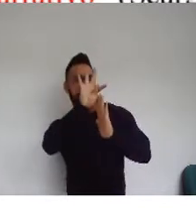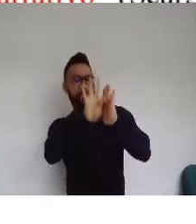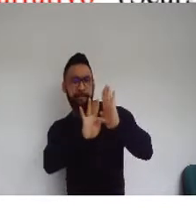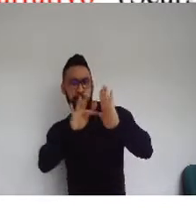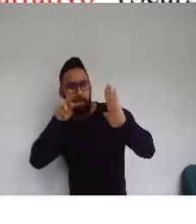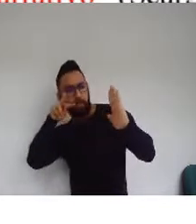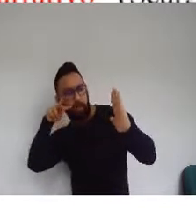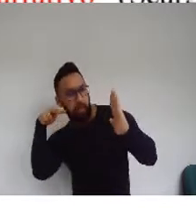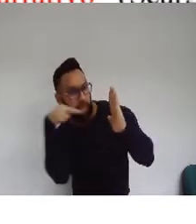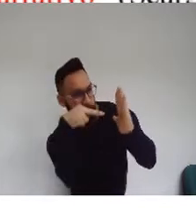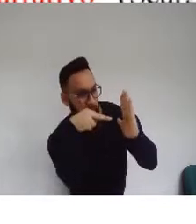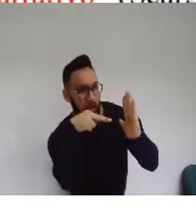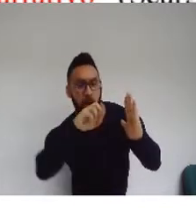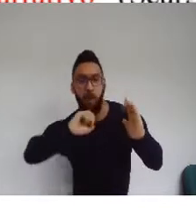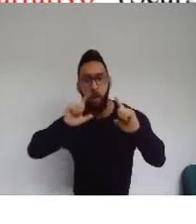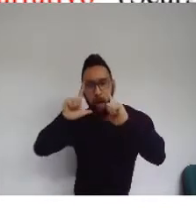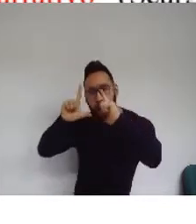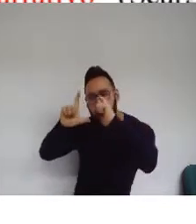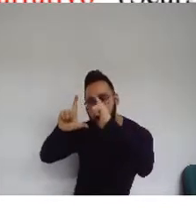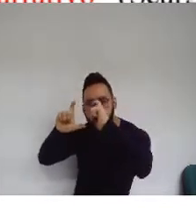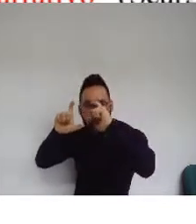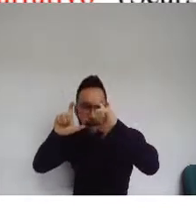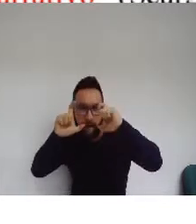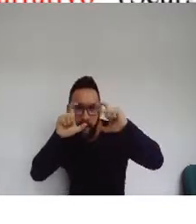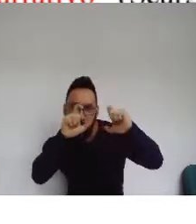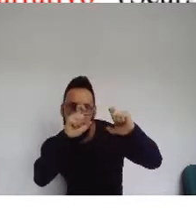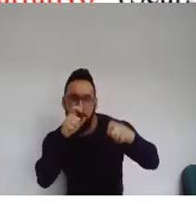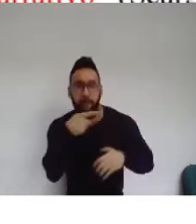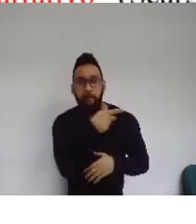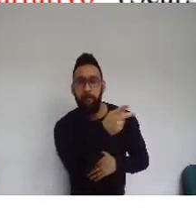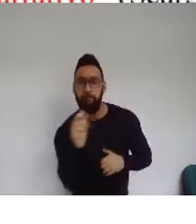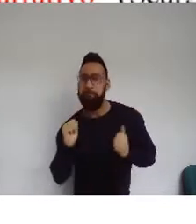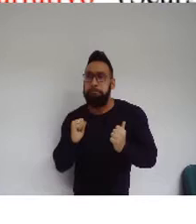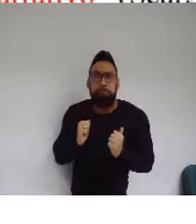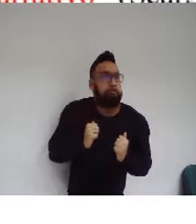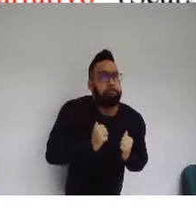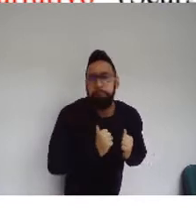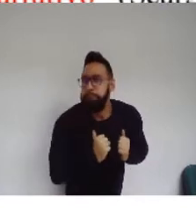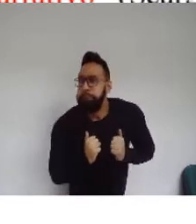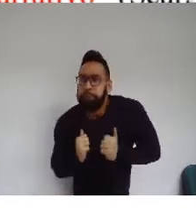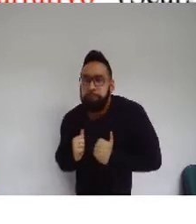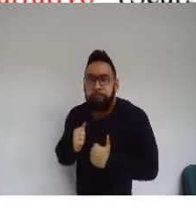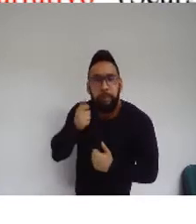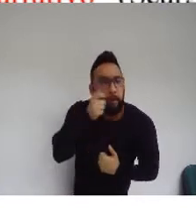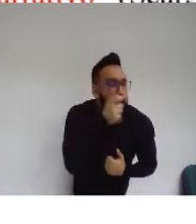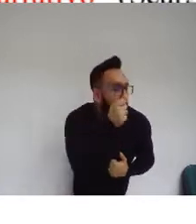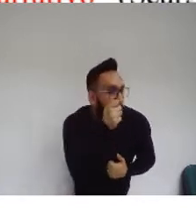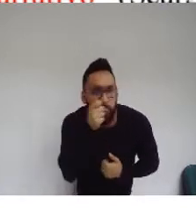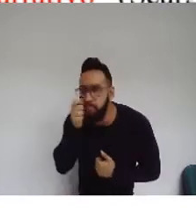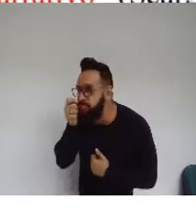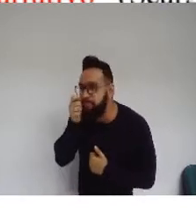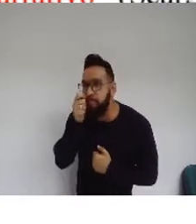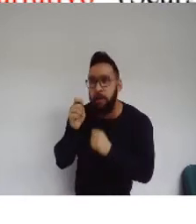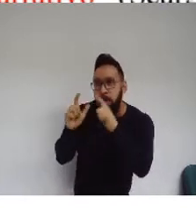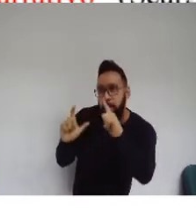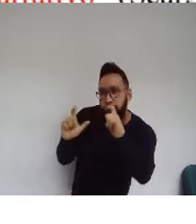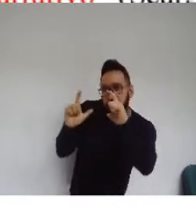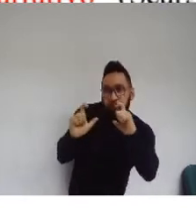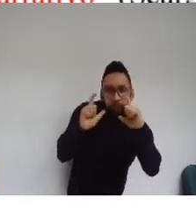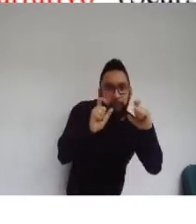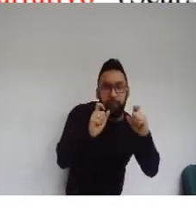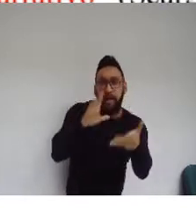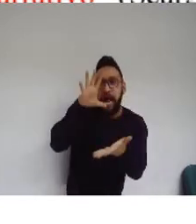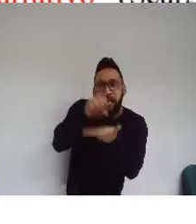fotógrafo, andarilho, né, eu vou narrar a minha entrada no campo, pouco a pouco, e vou